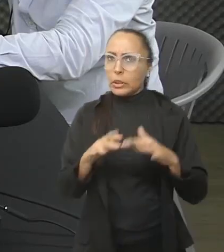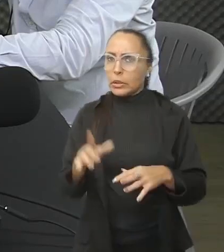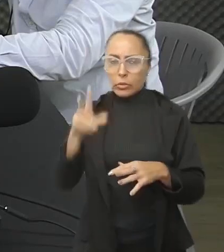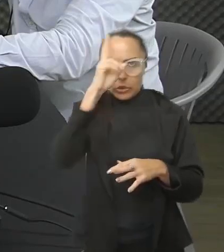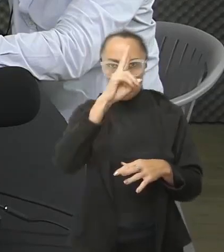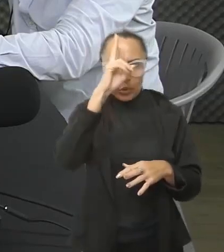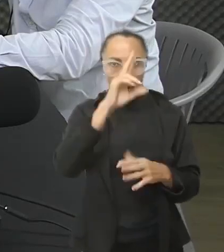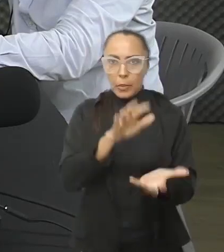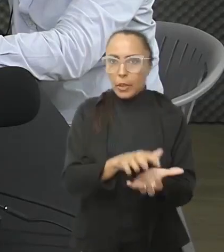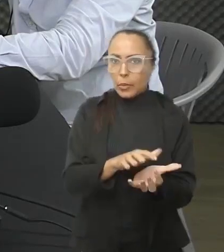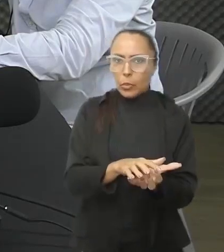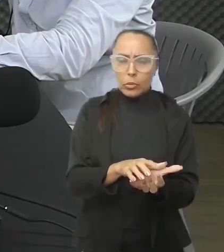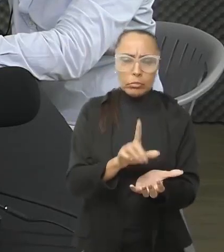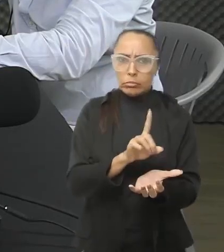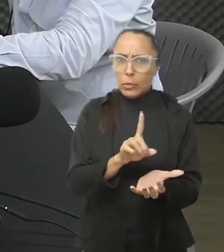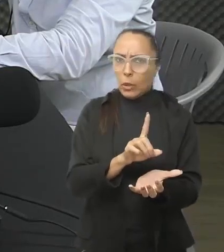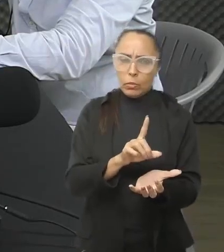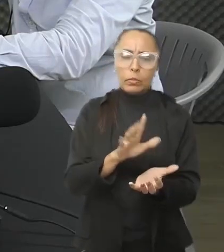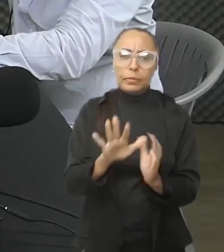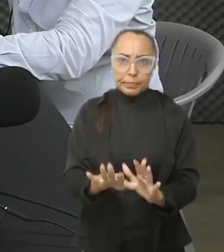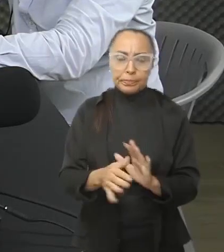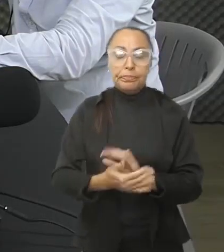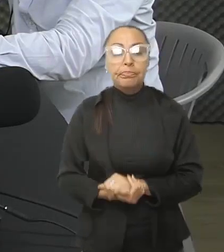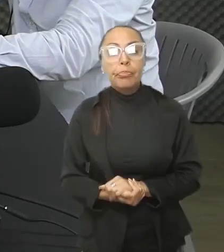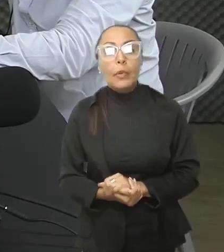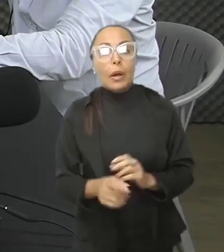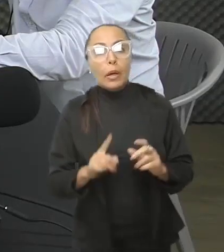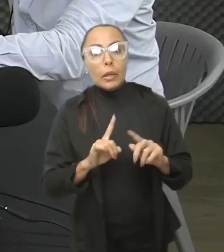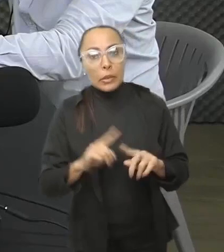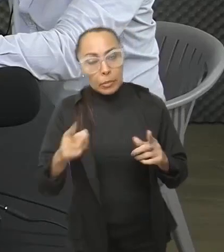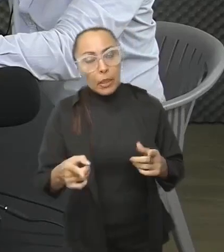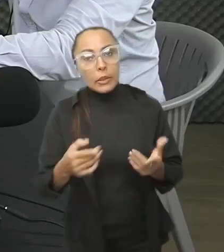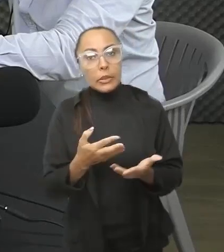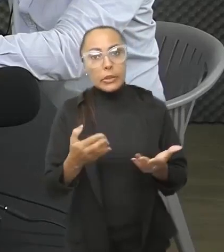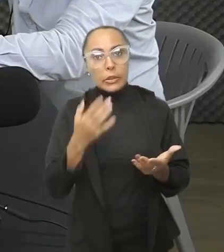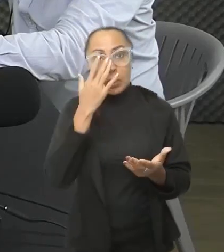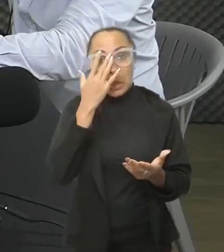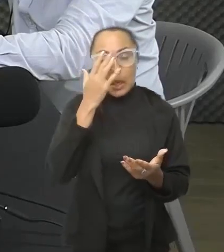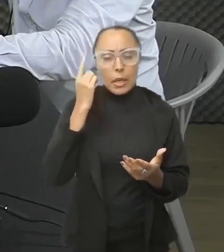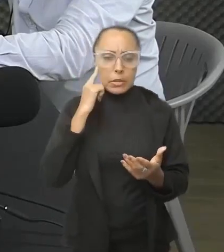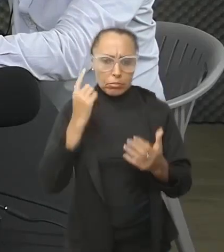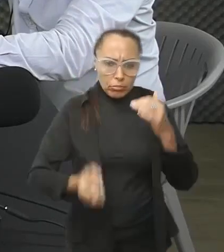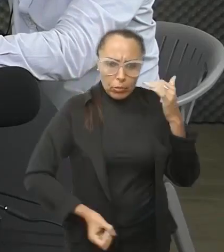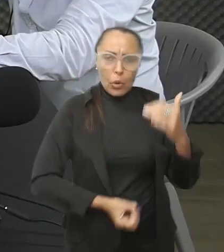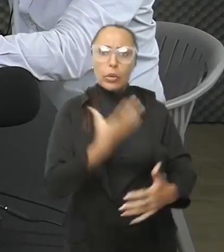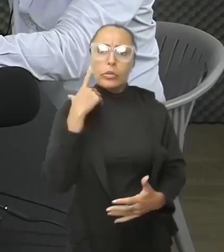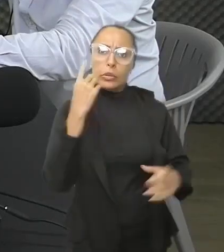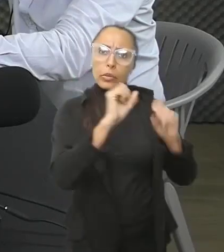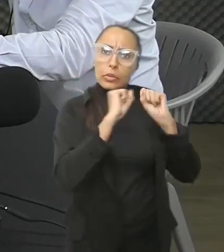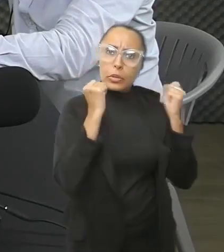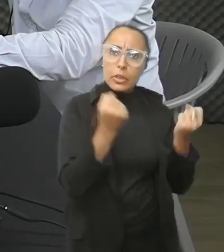de Pernambuco no perfil sucroalcooleiro, mas essa origem de uma